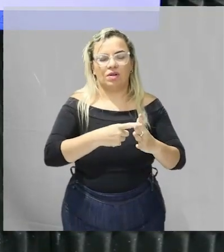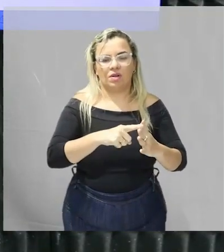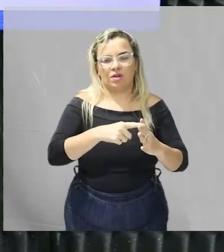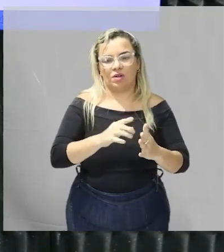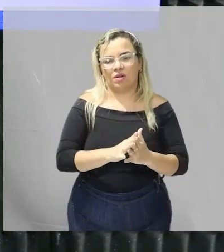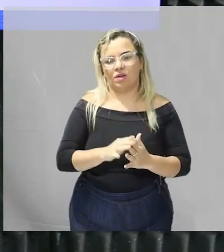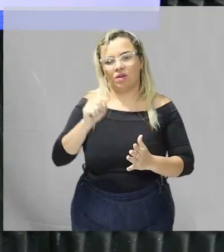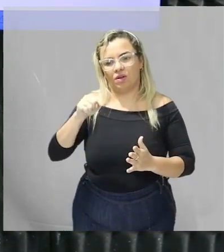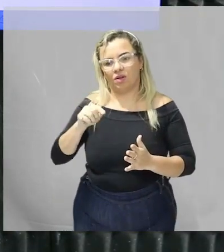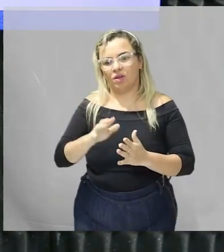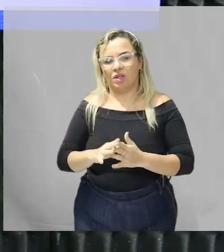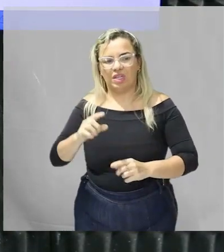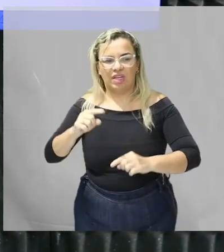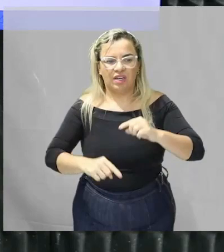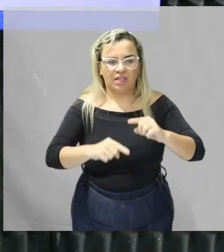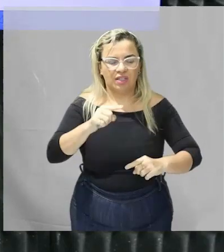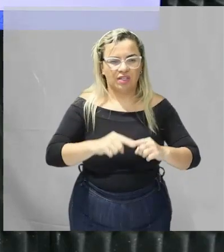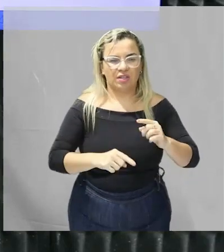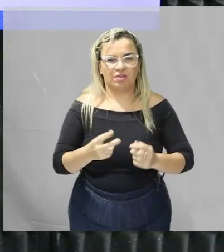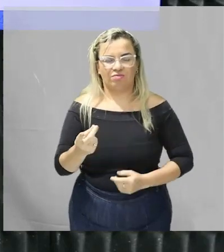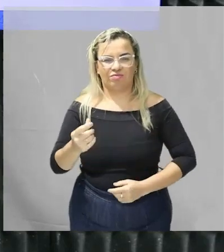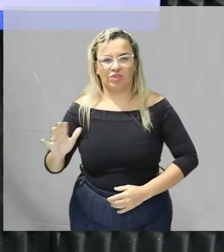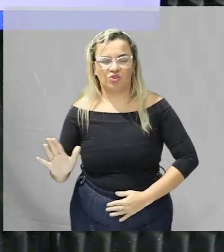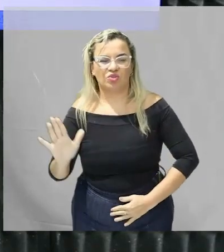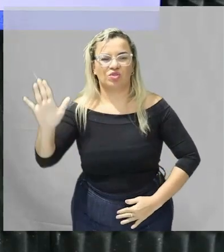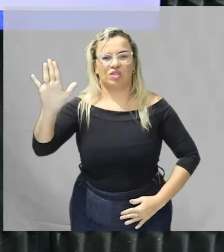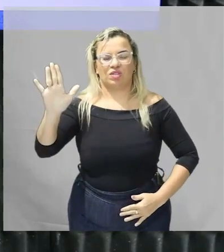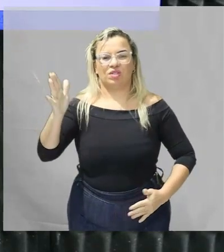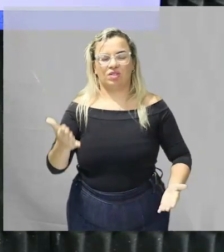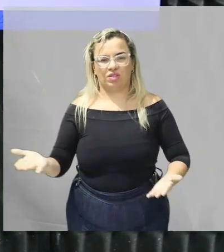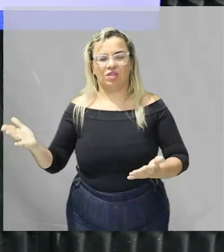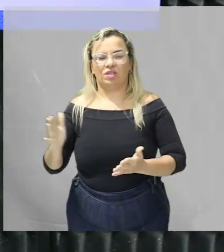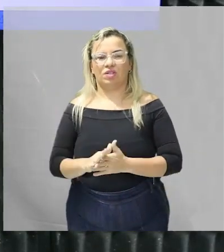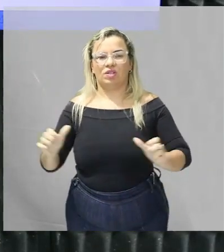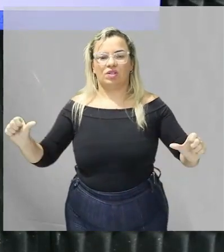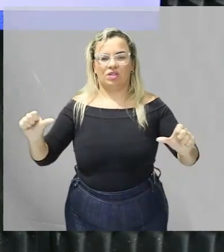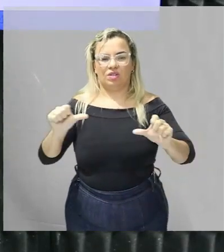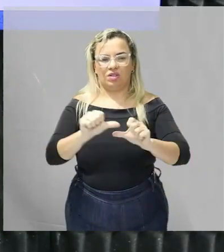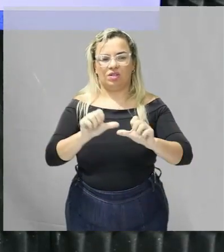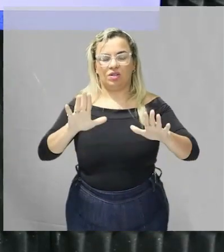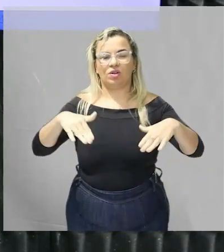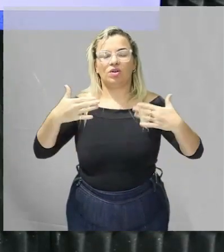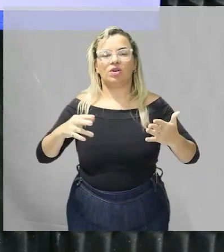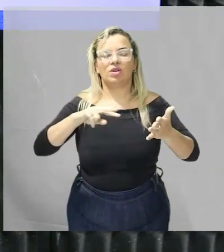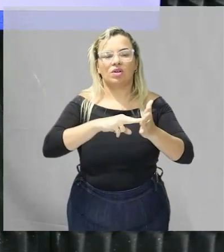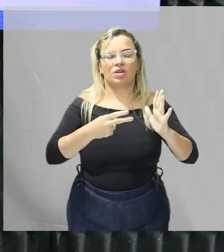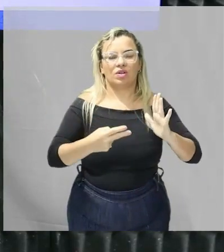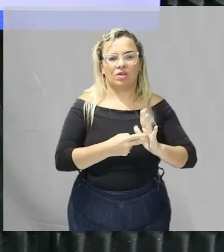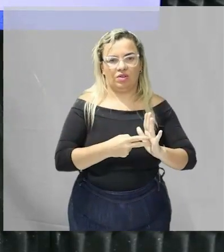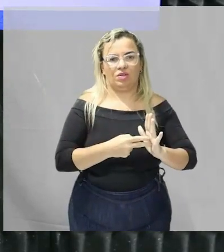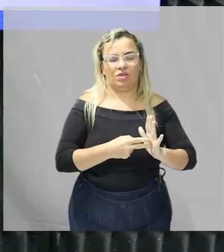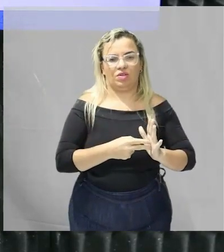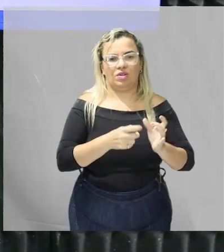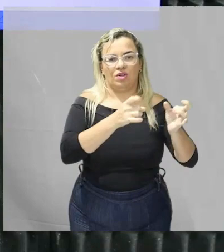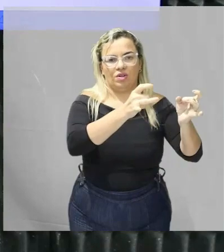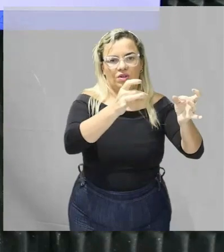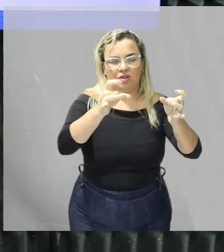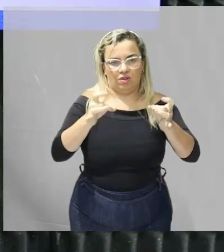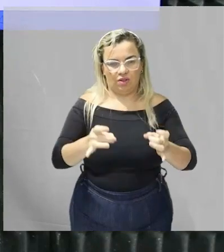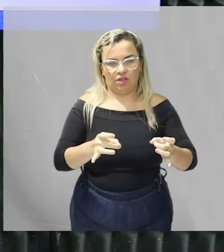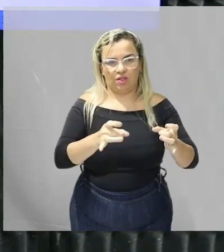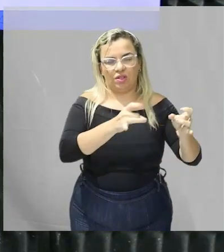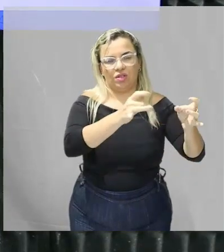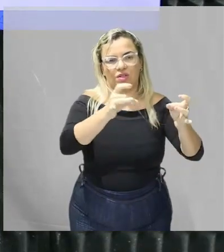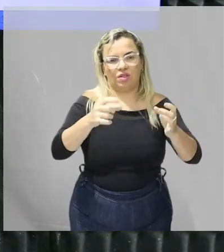alto valor. Pronto, identificamos a assimetria. O que isso representa dizer? O Brasil vende para a China muito produto